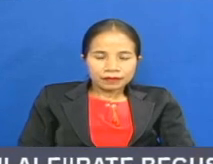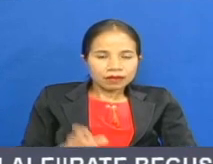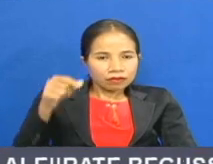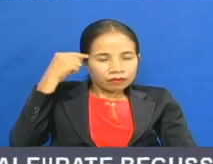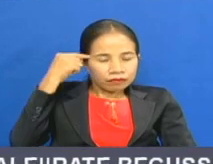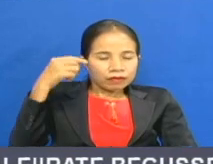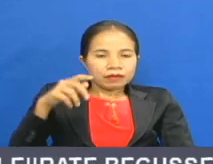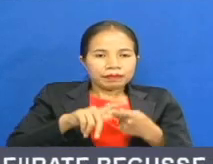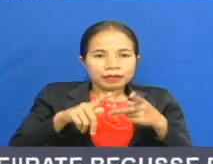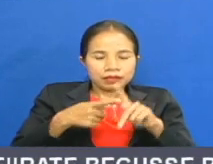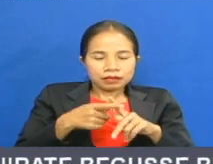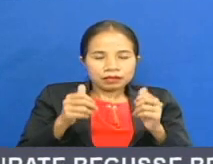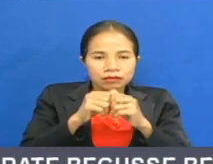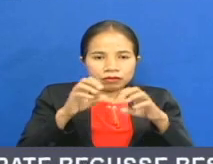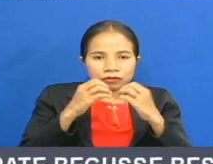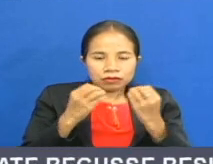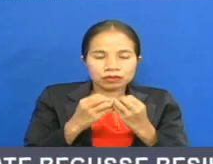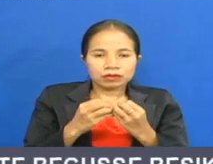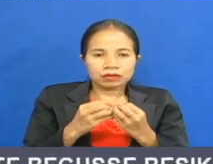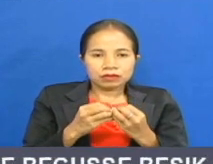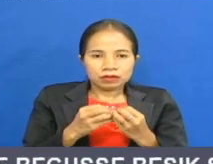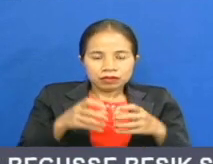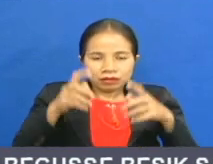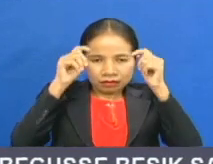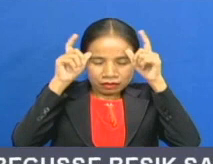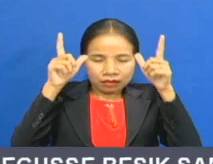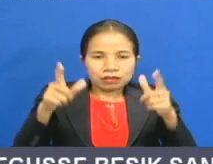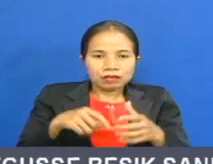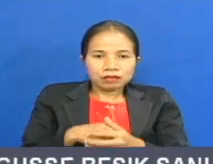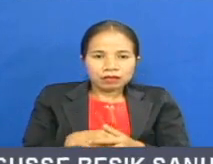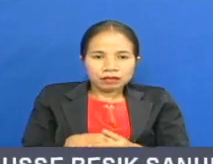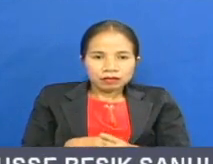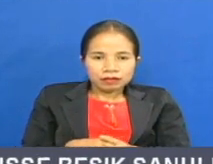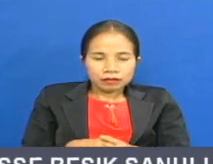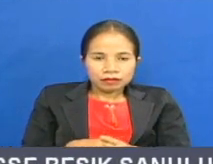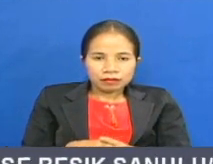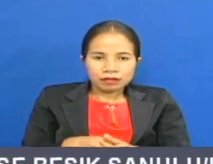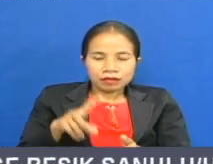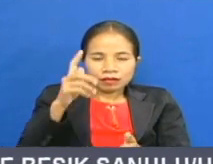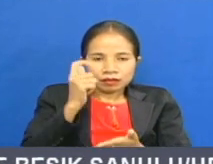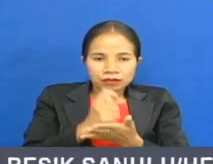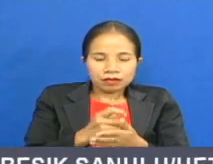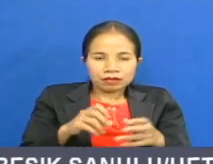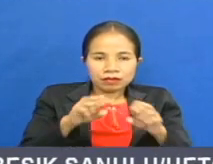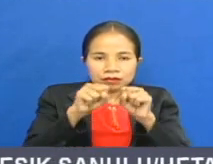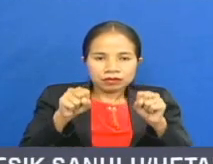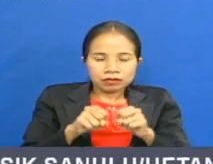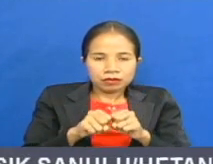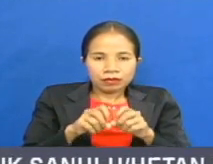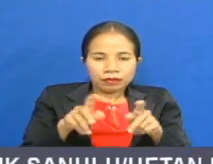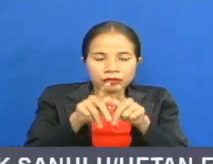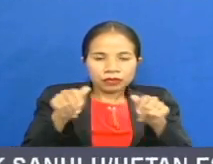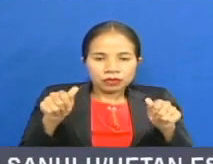Governo parceria ho Fundação Carbon Offset Timor kuda ai mahoni rihung idaresing ia suku manglala